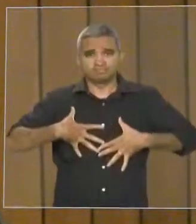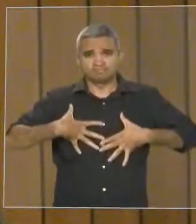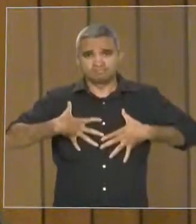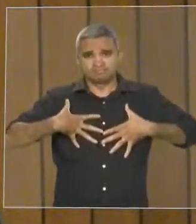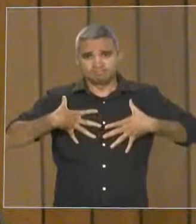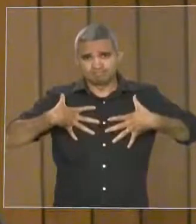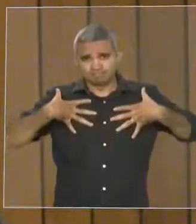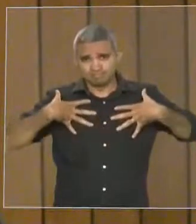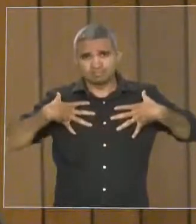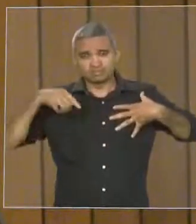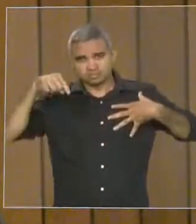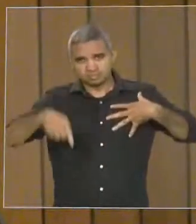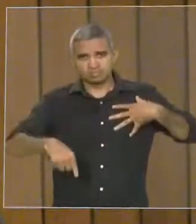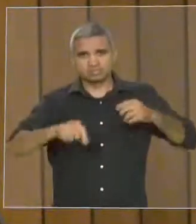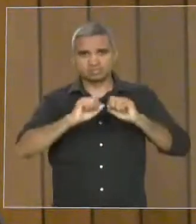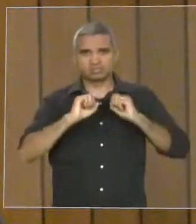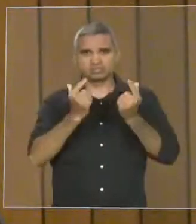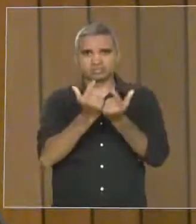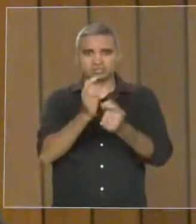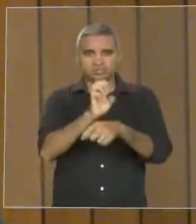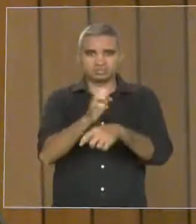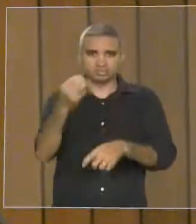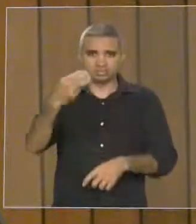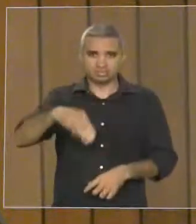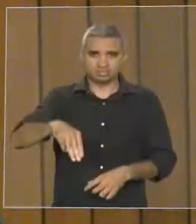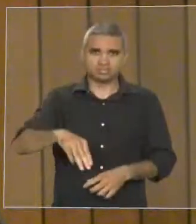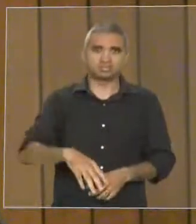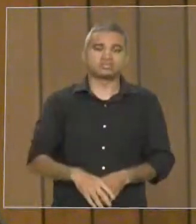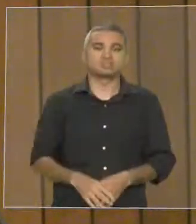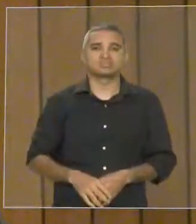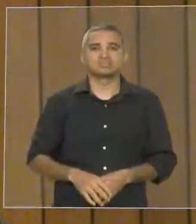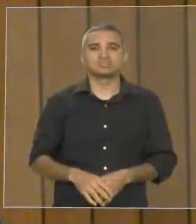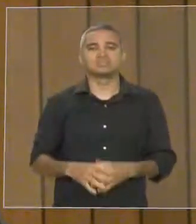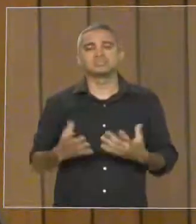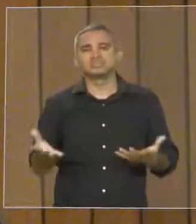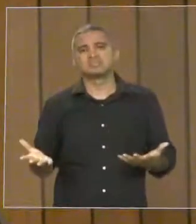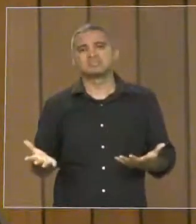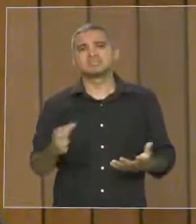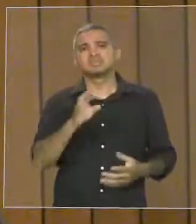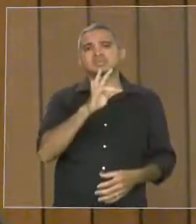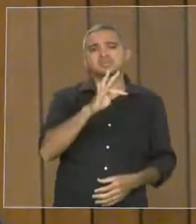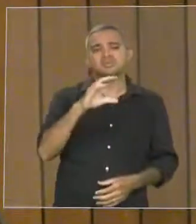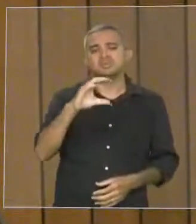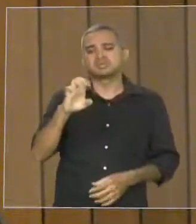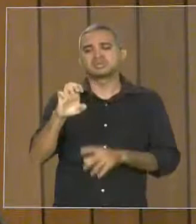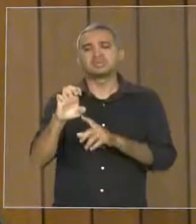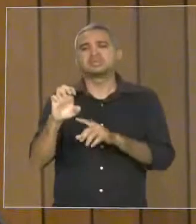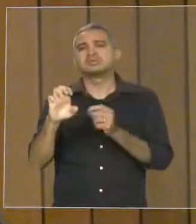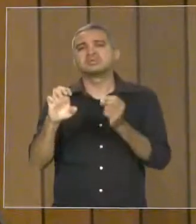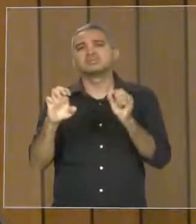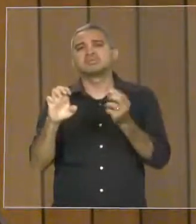Poder Legislativo. E o Tribunal de Contas, em que parte está situado?